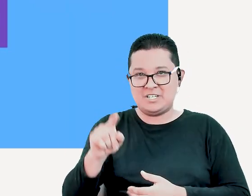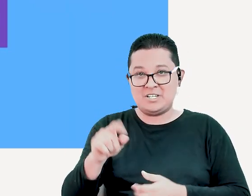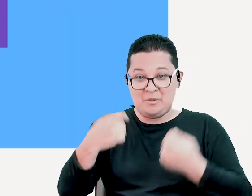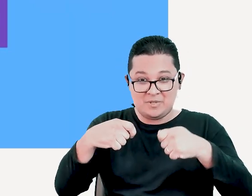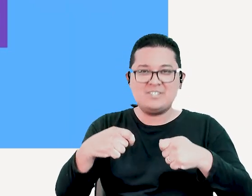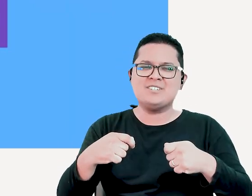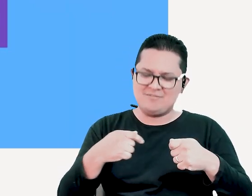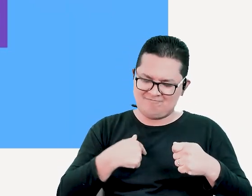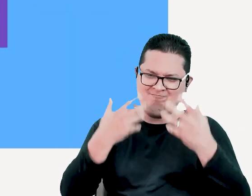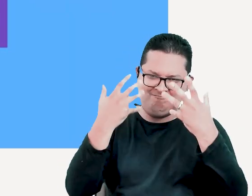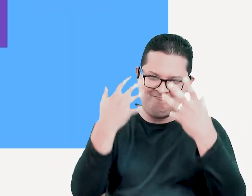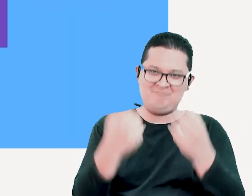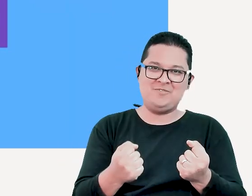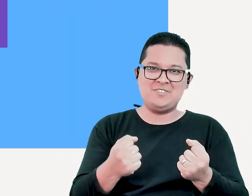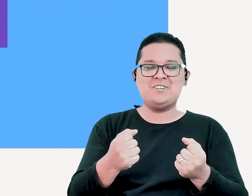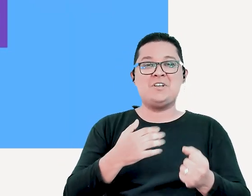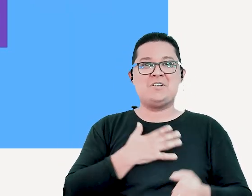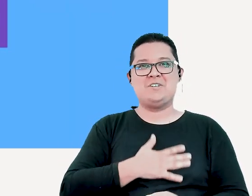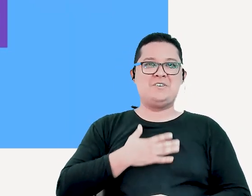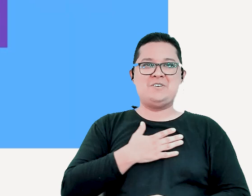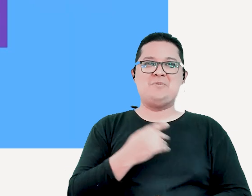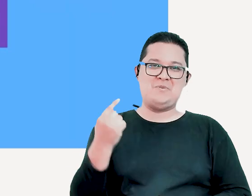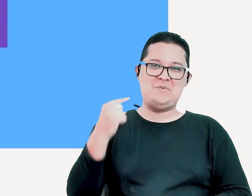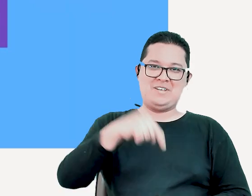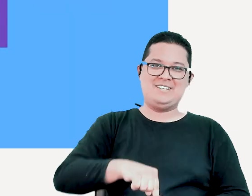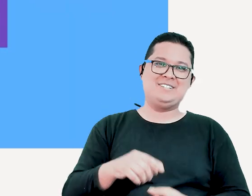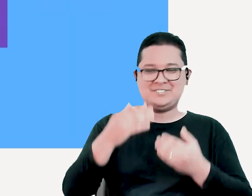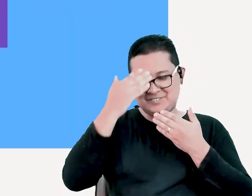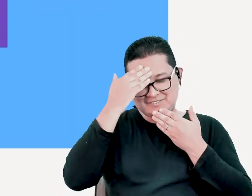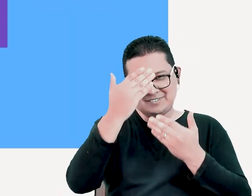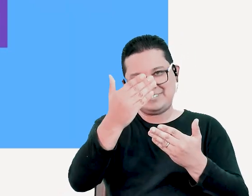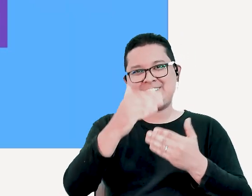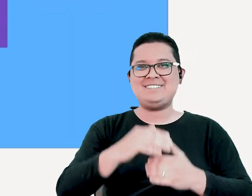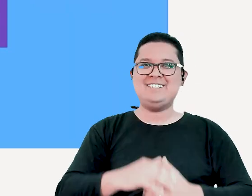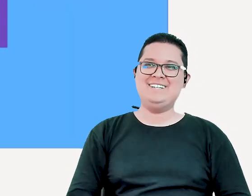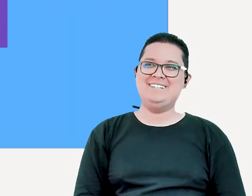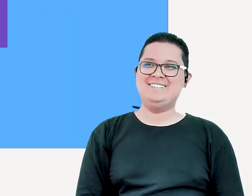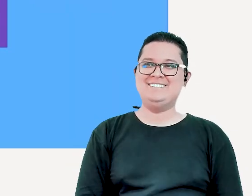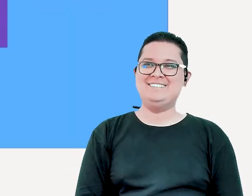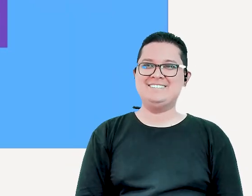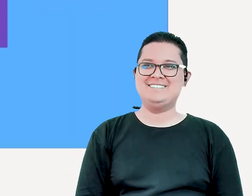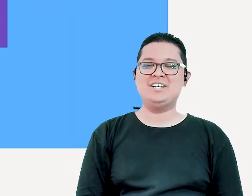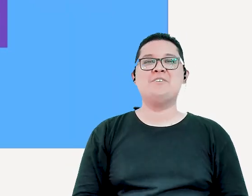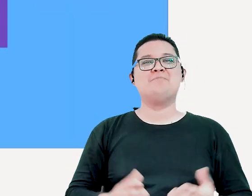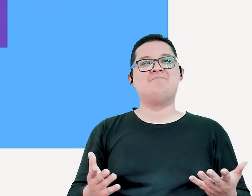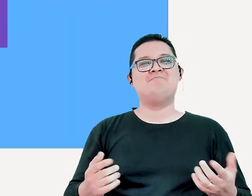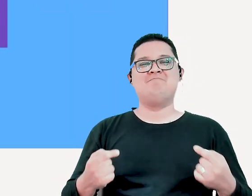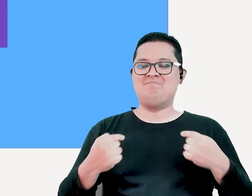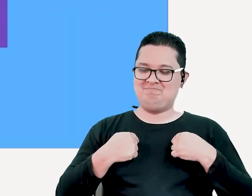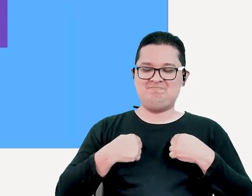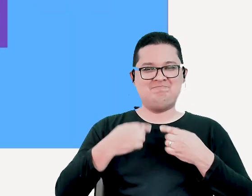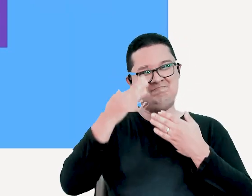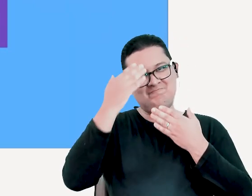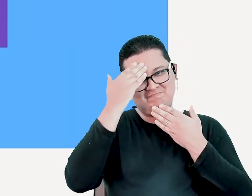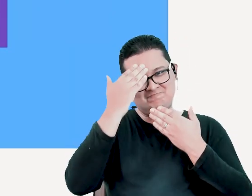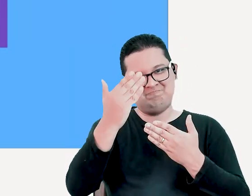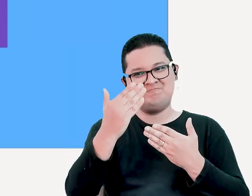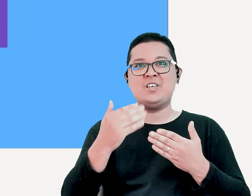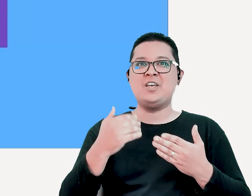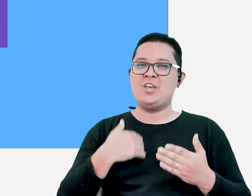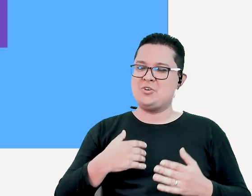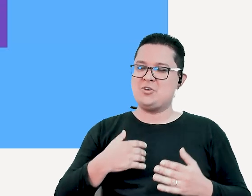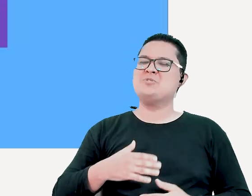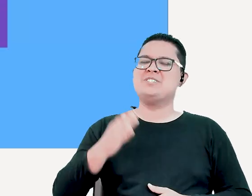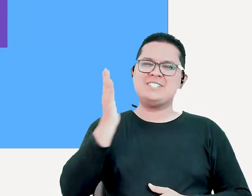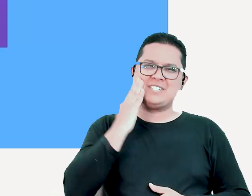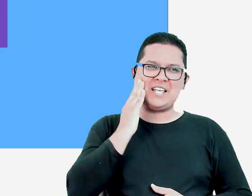estar aqui com vocês, meninas. Obrigada. A gente agradece tanto. Nossa, eu tenho certeza que o pessoal vai ficar apaixonado,